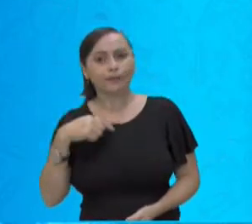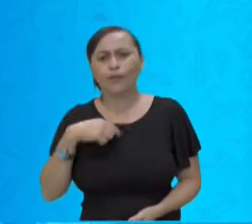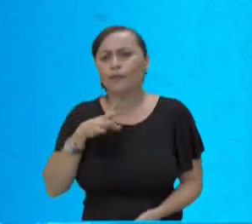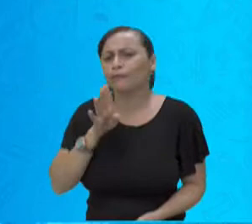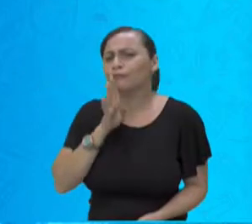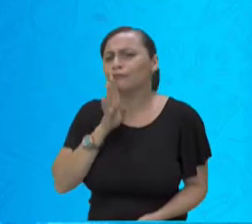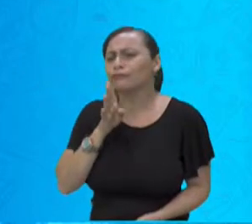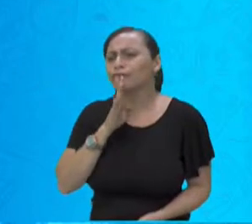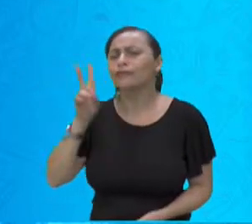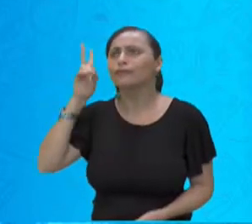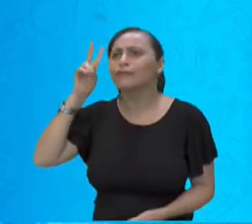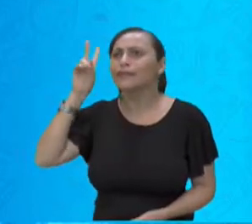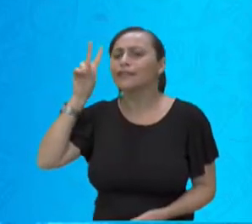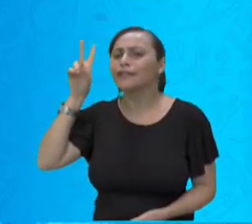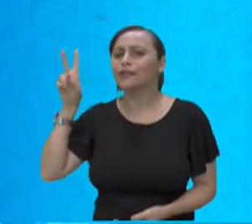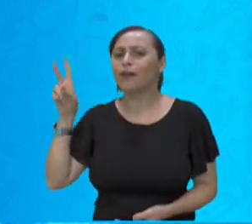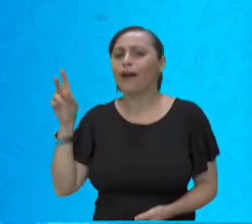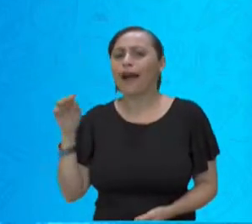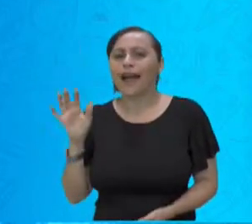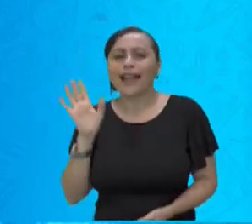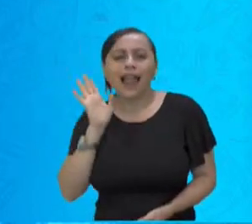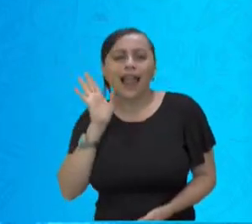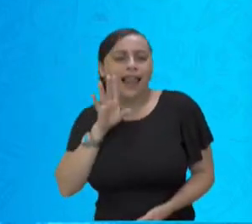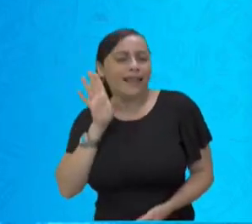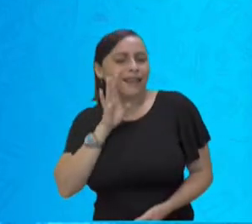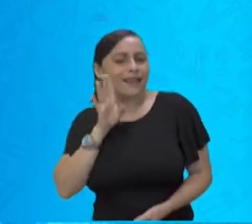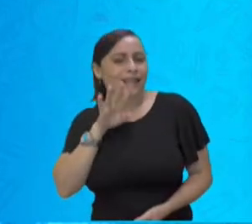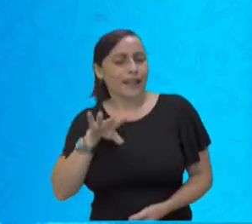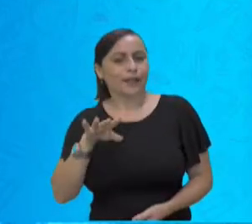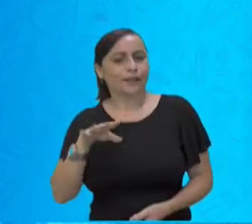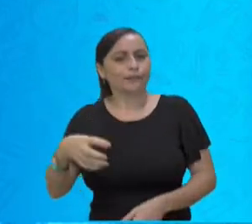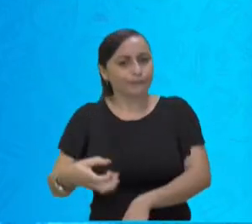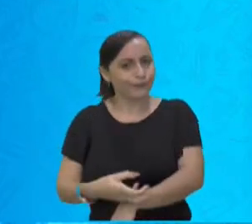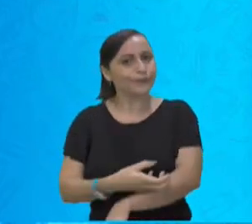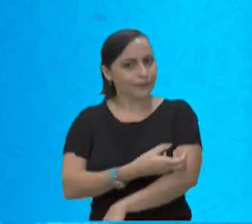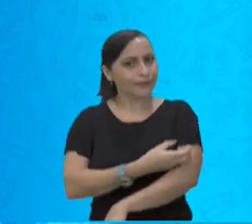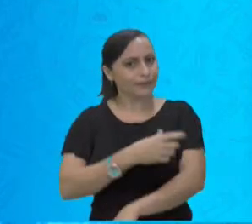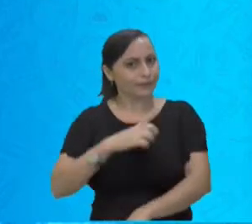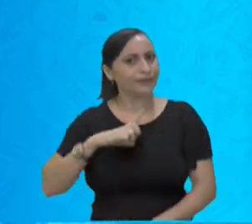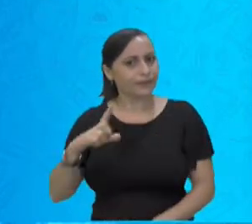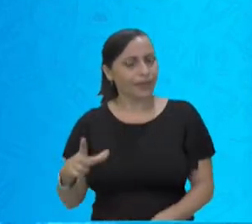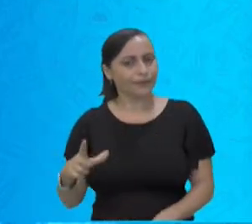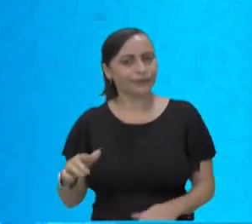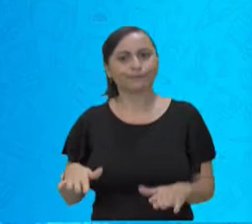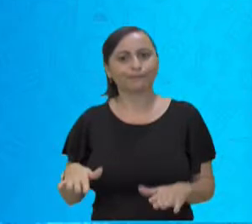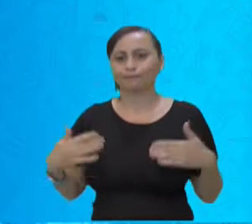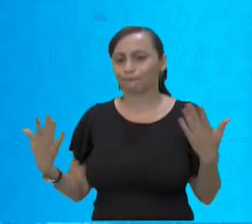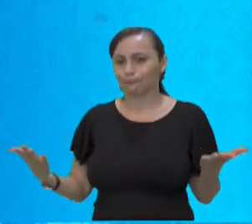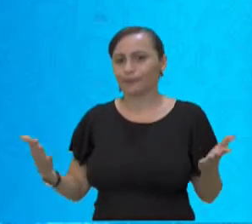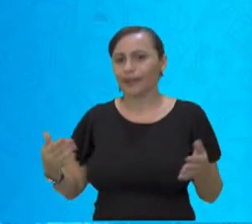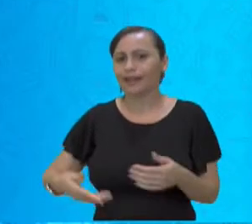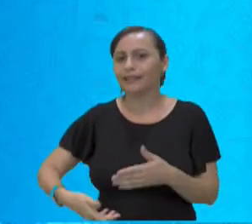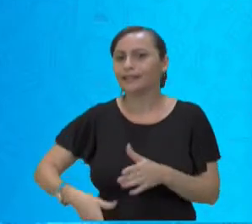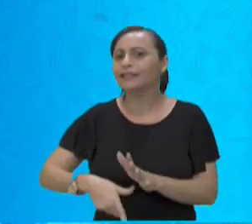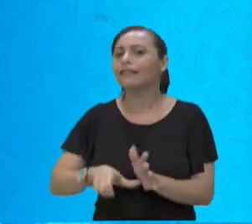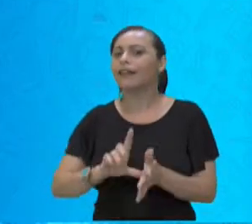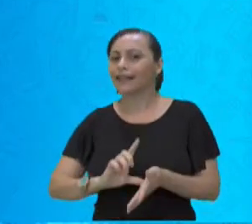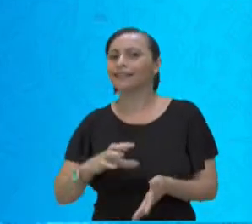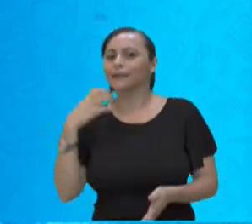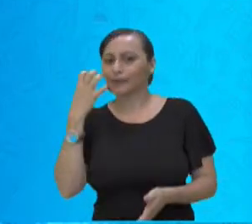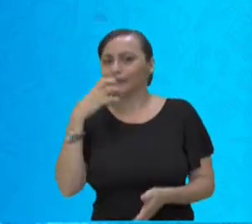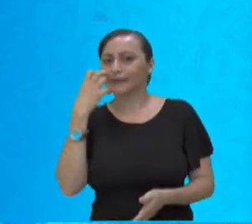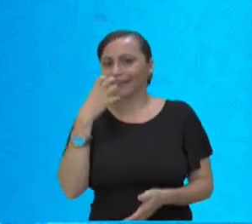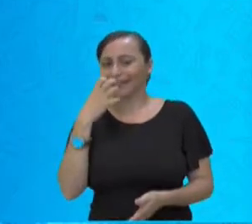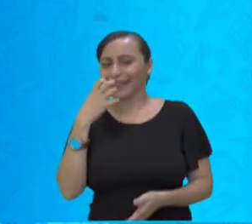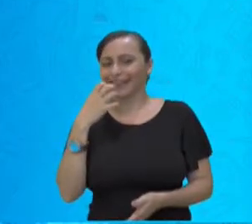muito interessante sobre essas emoções que nós temos mas antes vamos cantar uma música